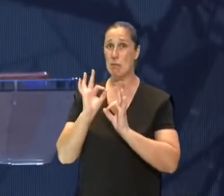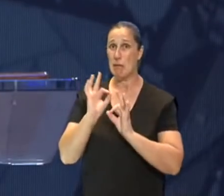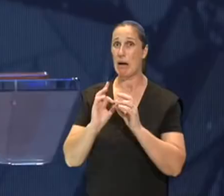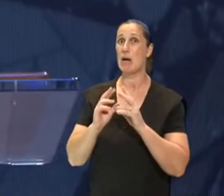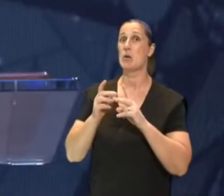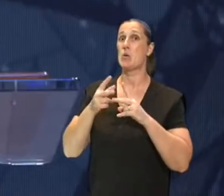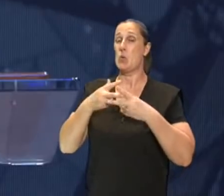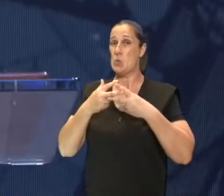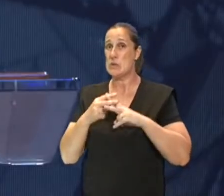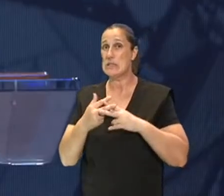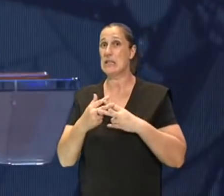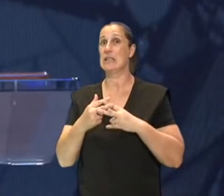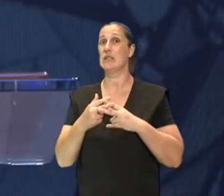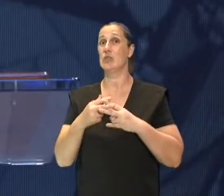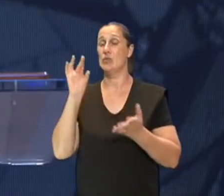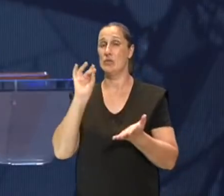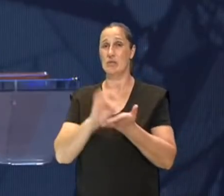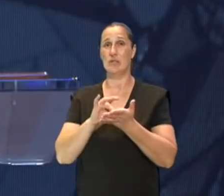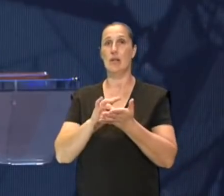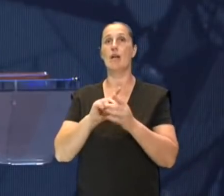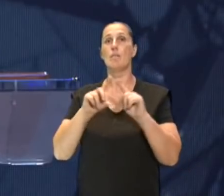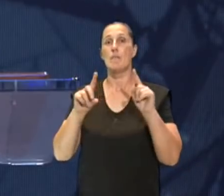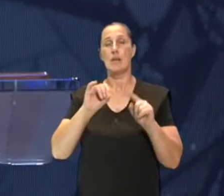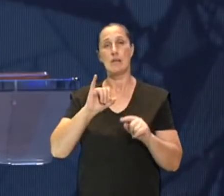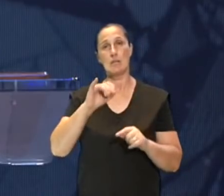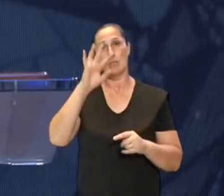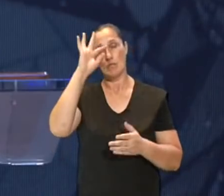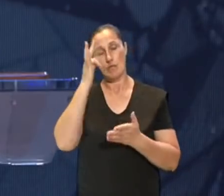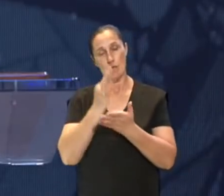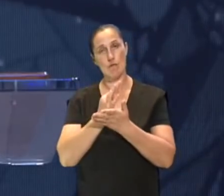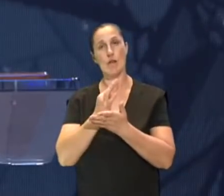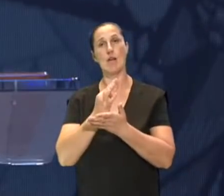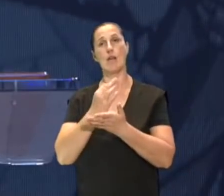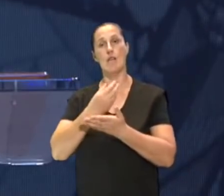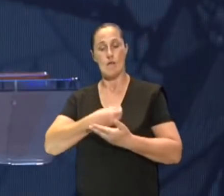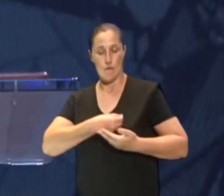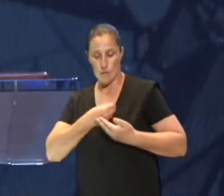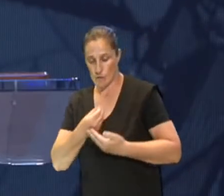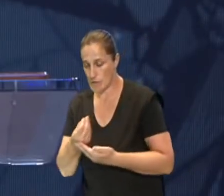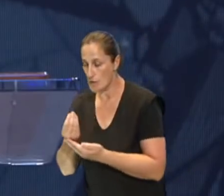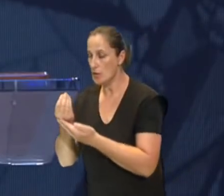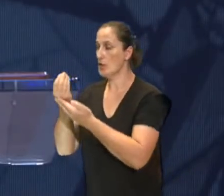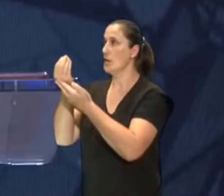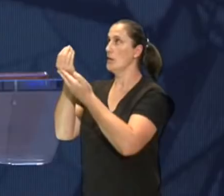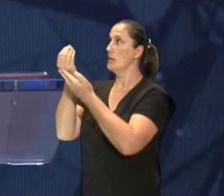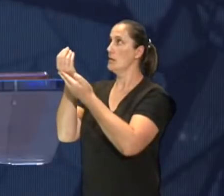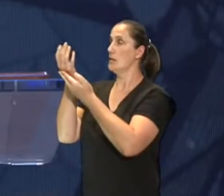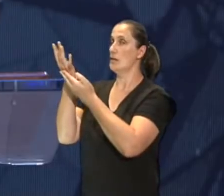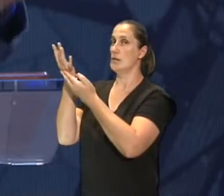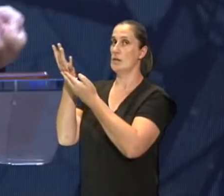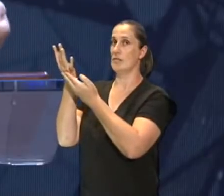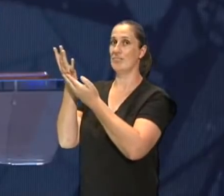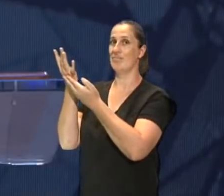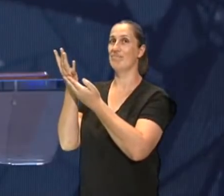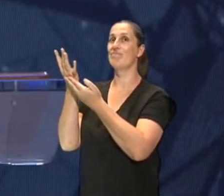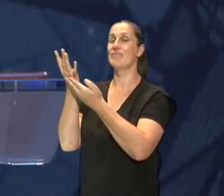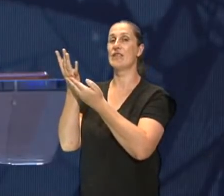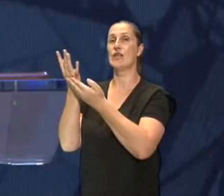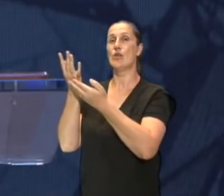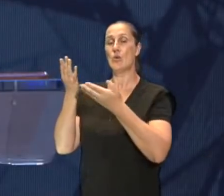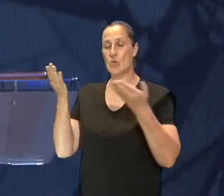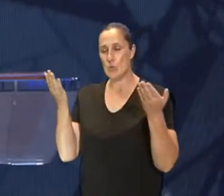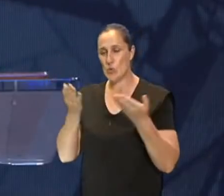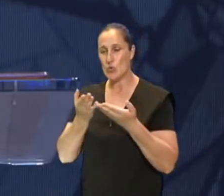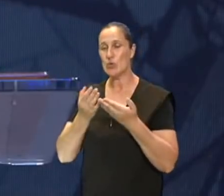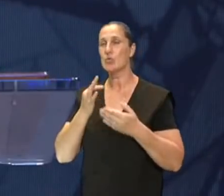perdidos. Mas se pela fé nós colocarmos a nossa vida, a nossa esperança, o nosso presente, o nosso passado e o